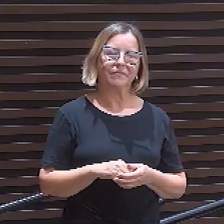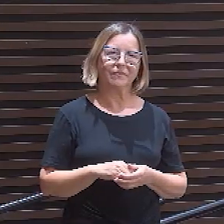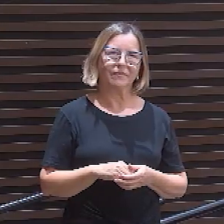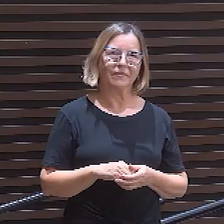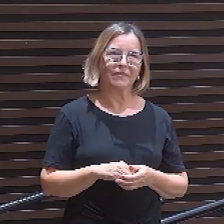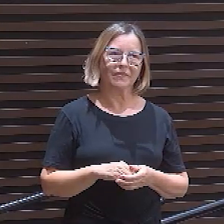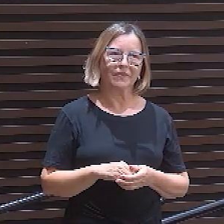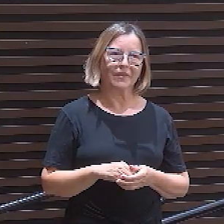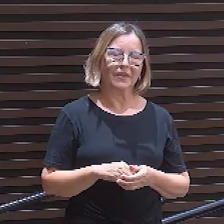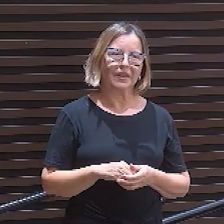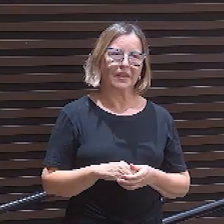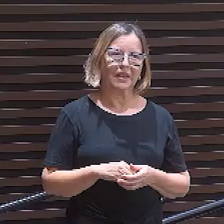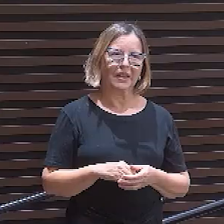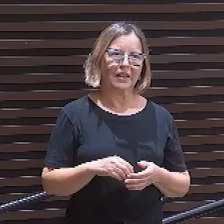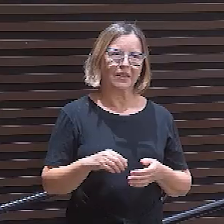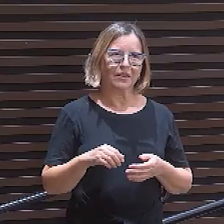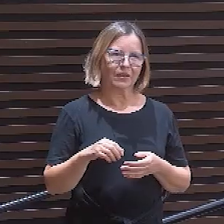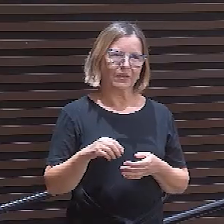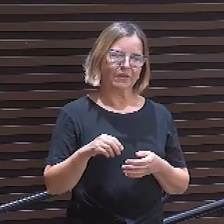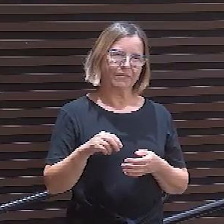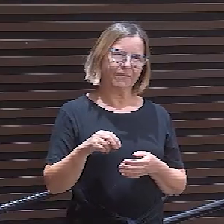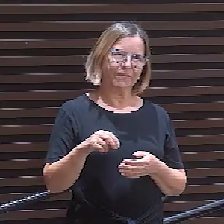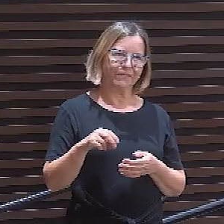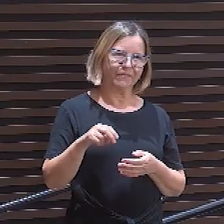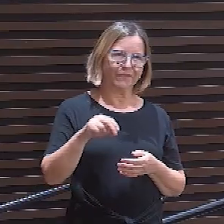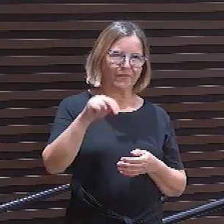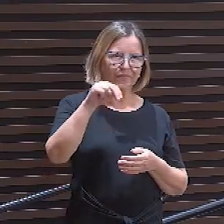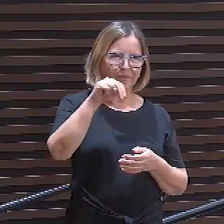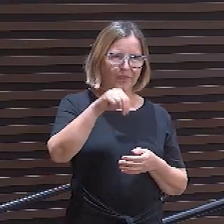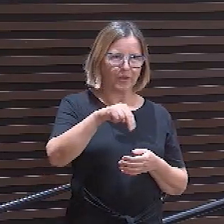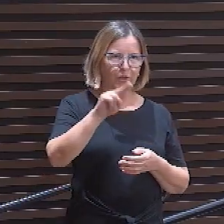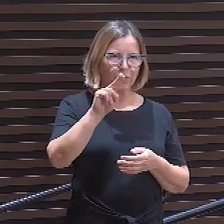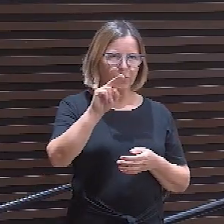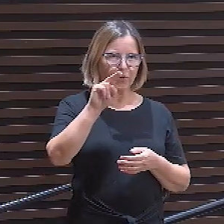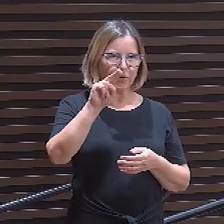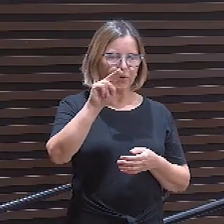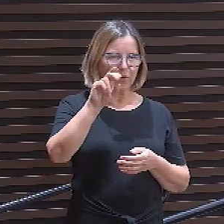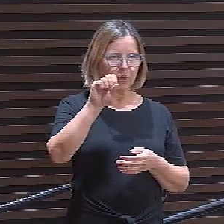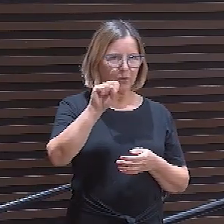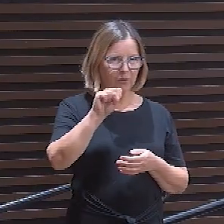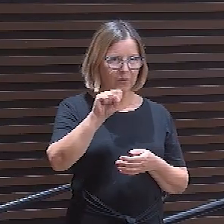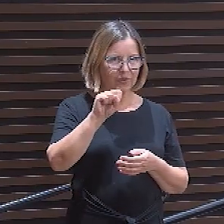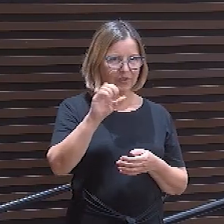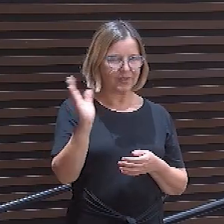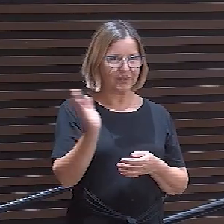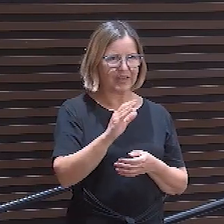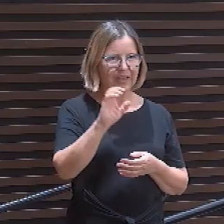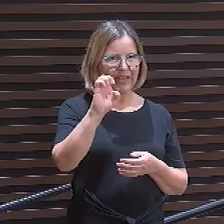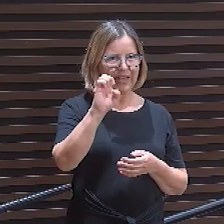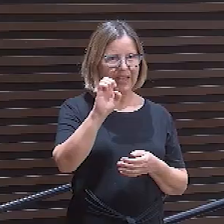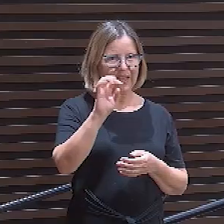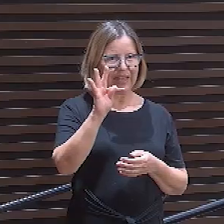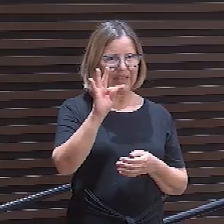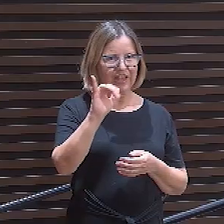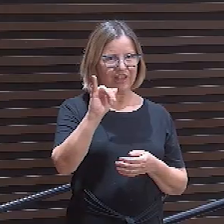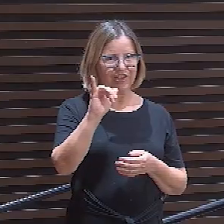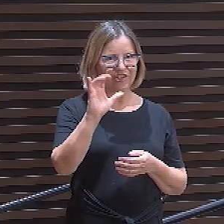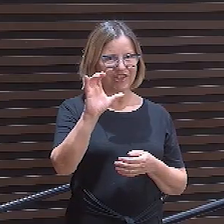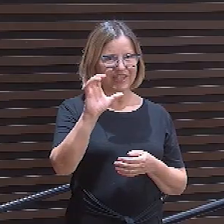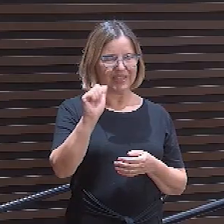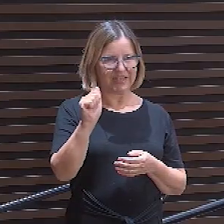nosética, mas é pronunciada noética. Não é a estética é linda, eu gosto do